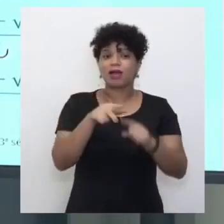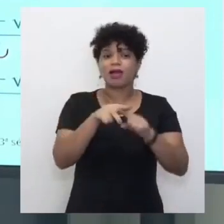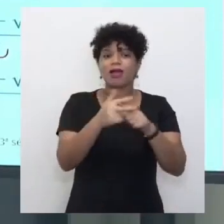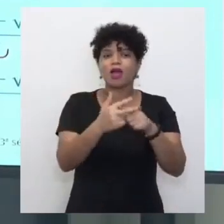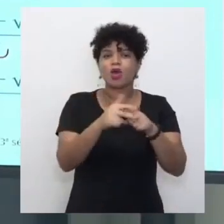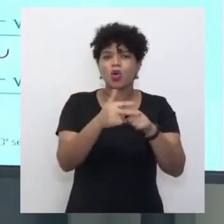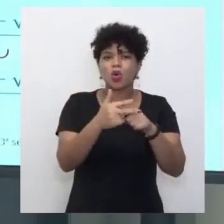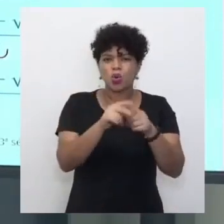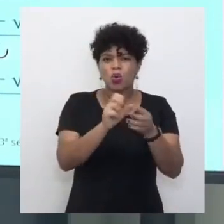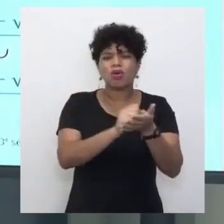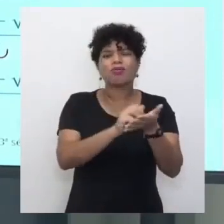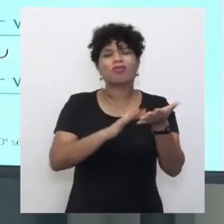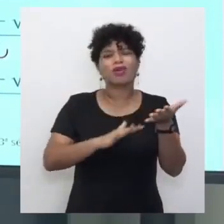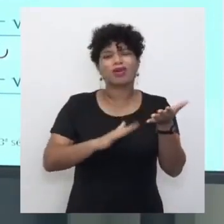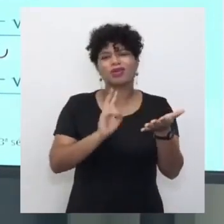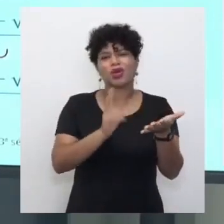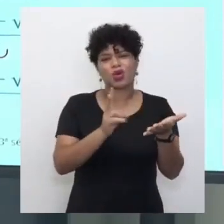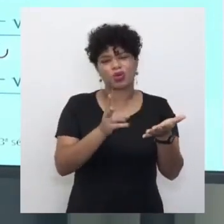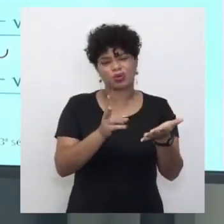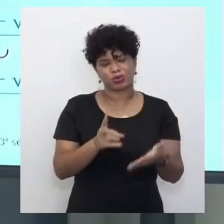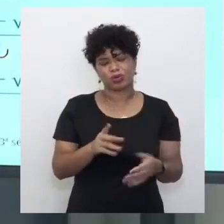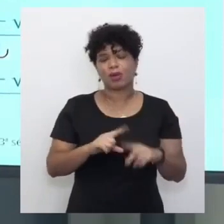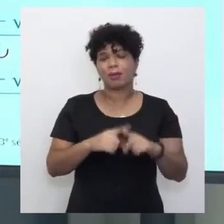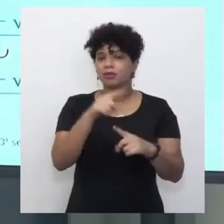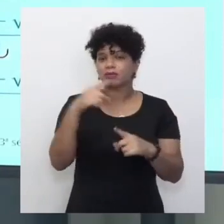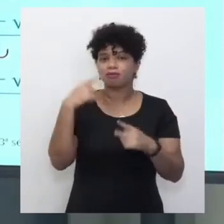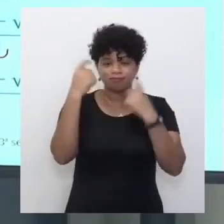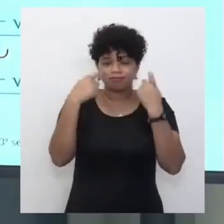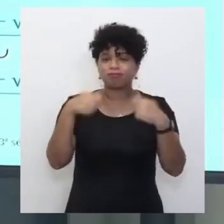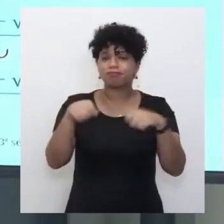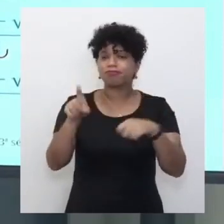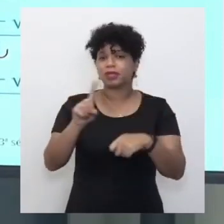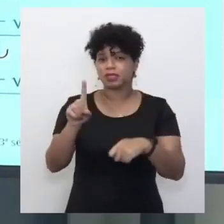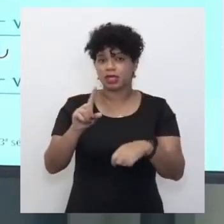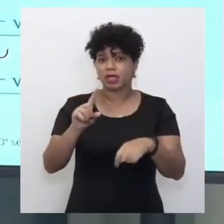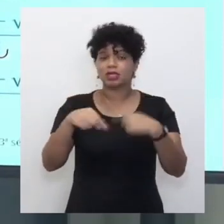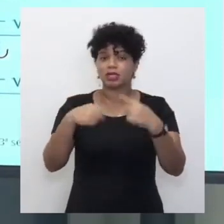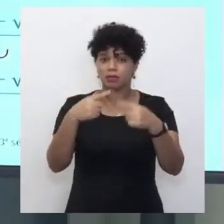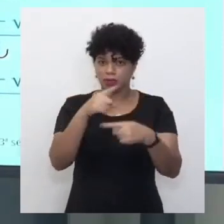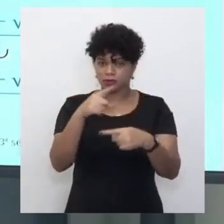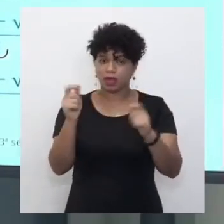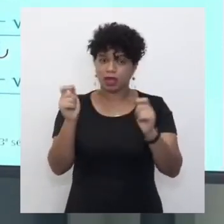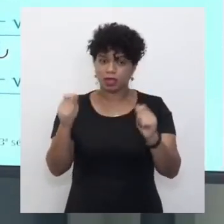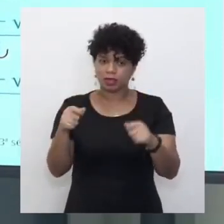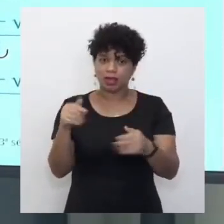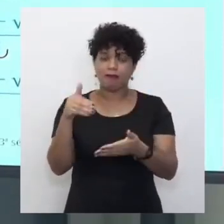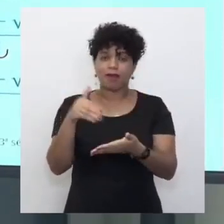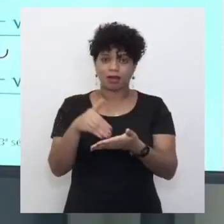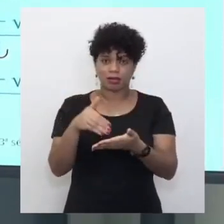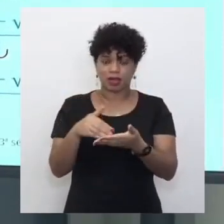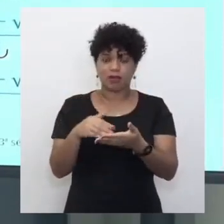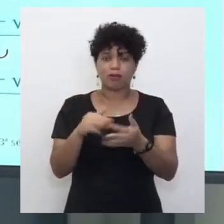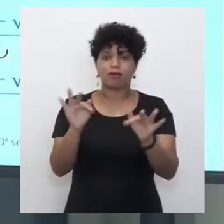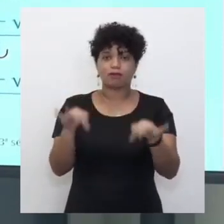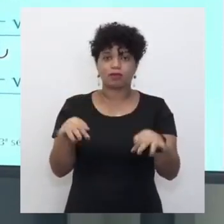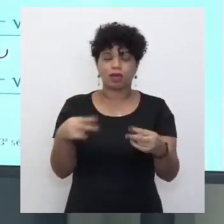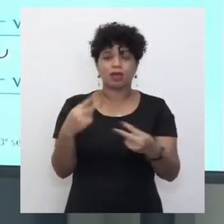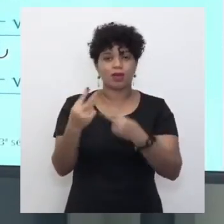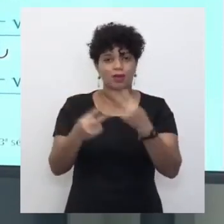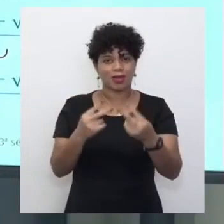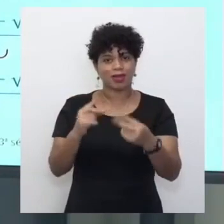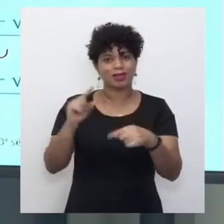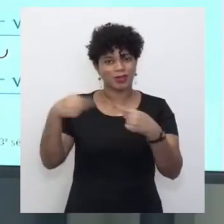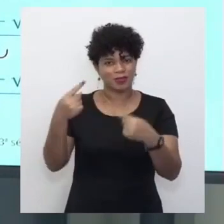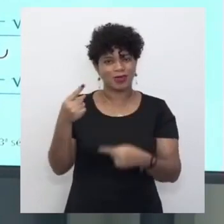está em manutenção. Mas não fique preocupado, porque a tarefa, depois de postada, você pode resolvê-la até o final do bimestre. E a gente se vê na